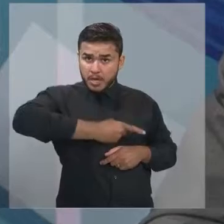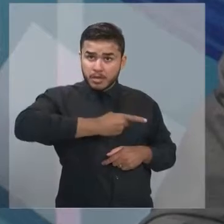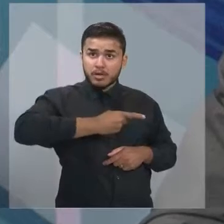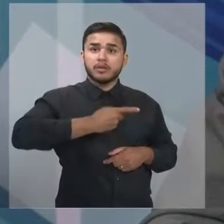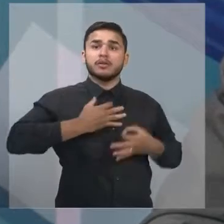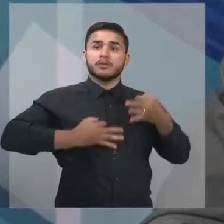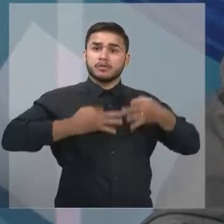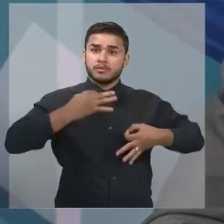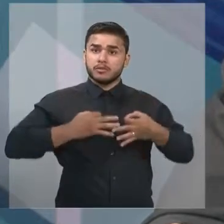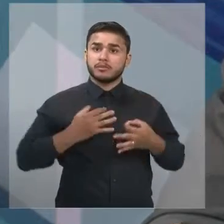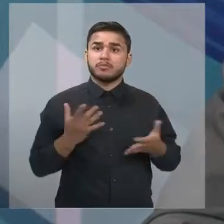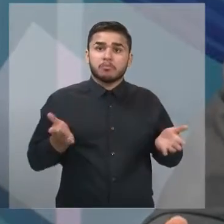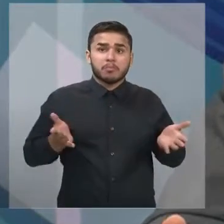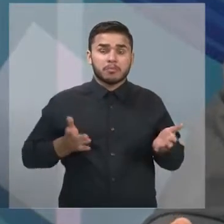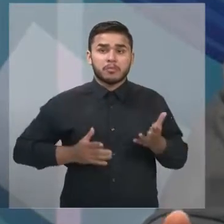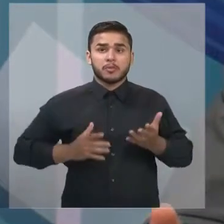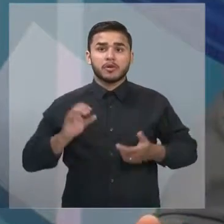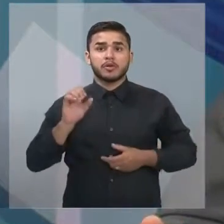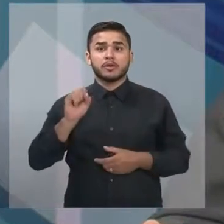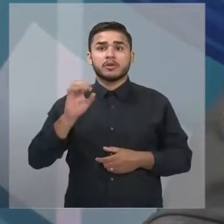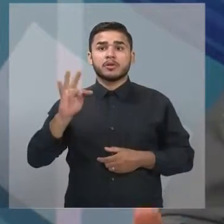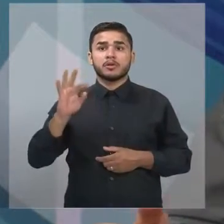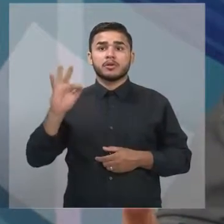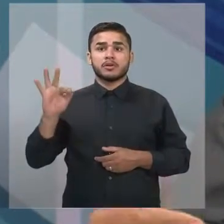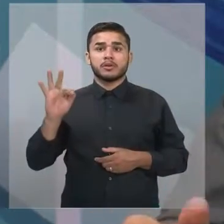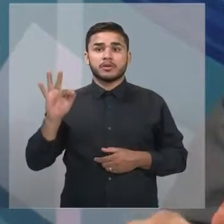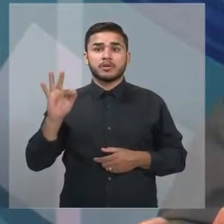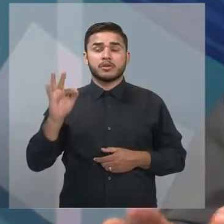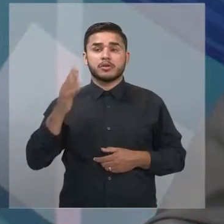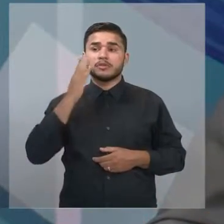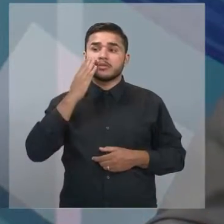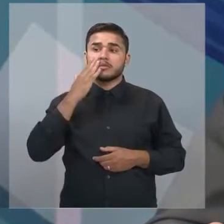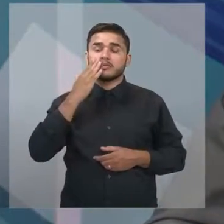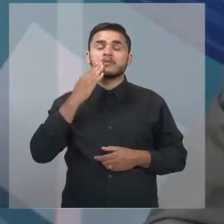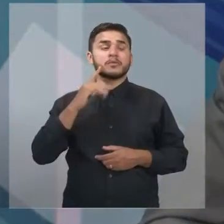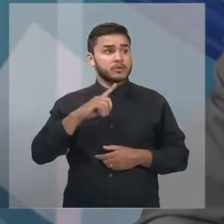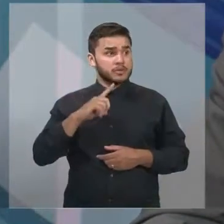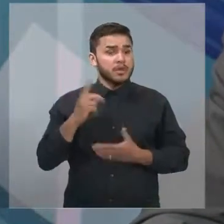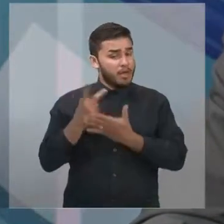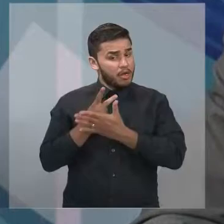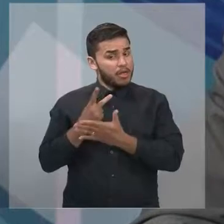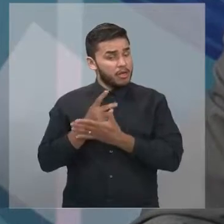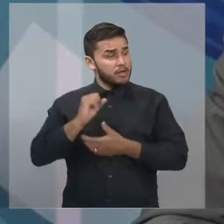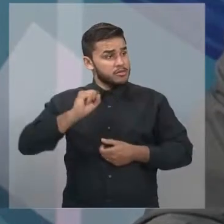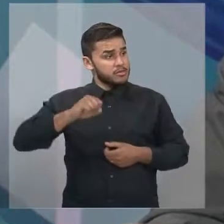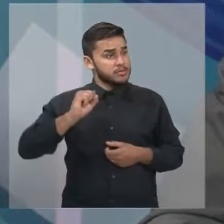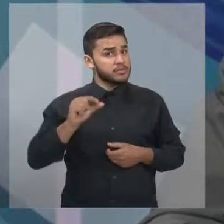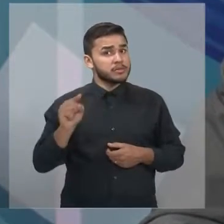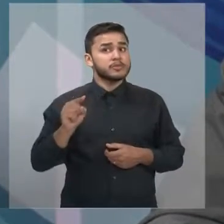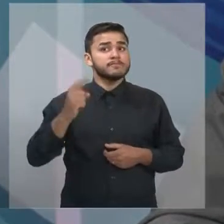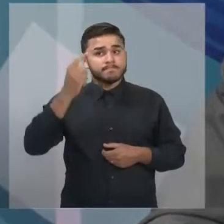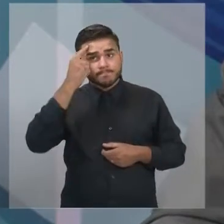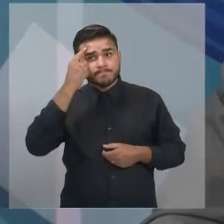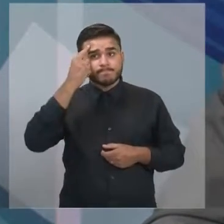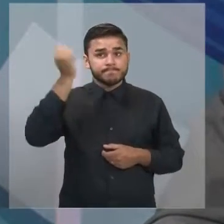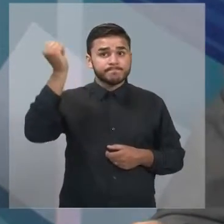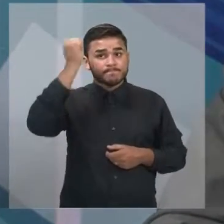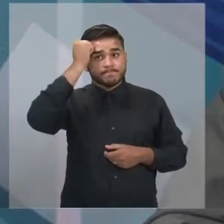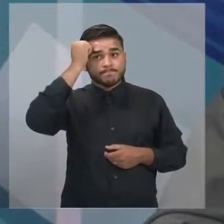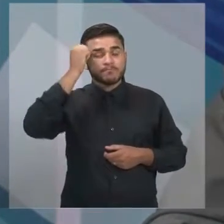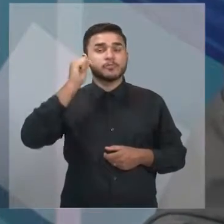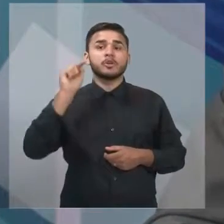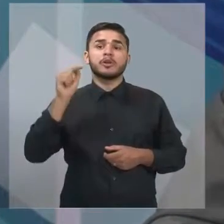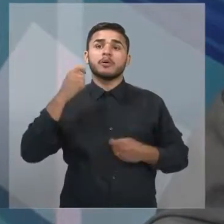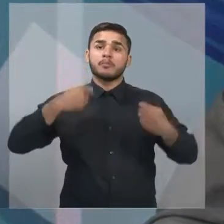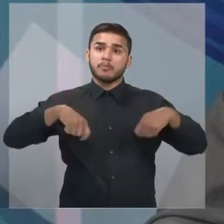que, aliás, o Supremo não é Supremo porque não erra, ele não erra porque é o Supremo. Então, ele deveria dizer mais